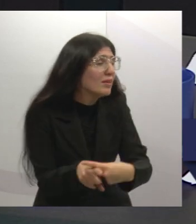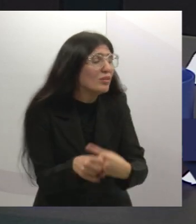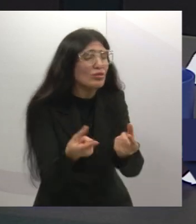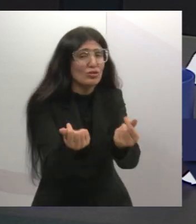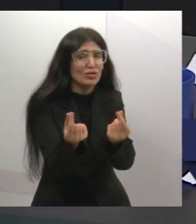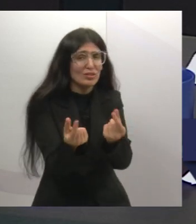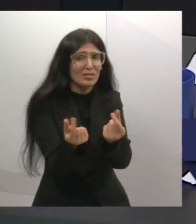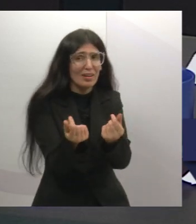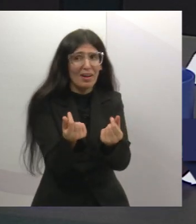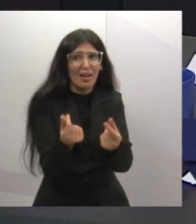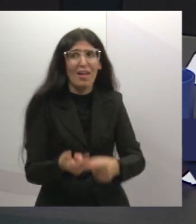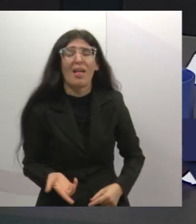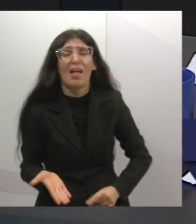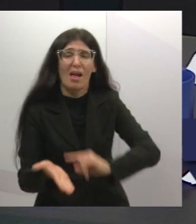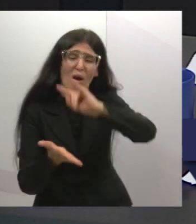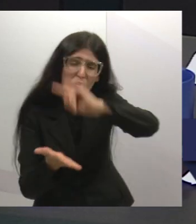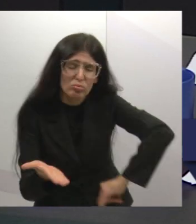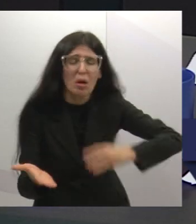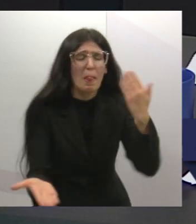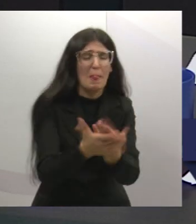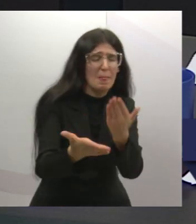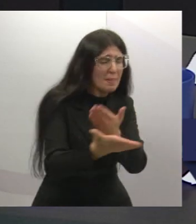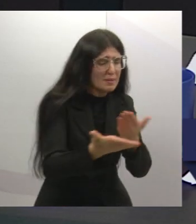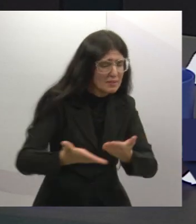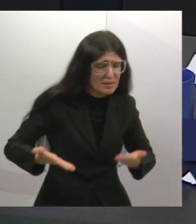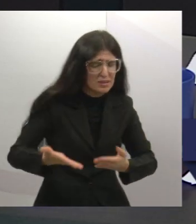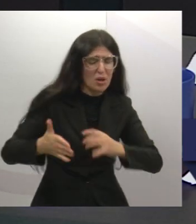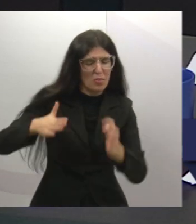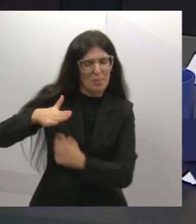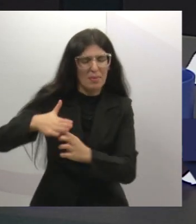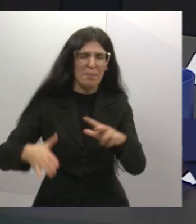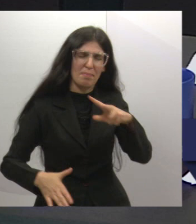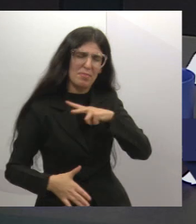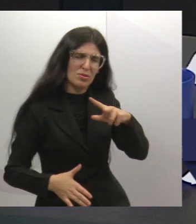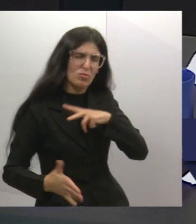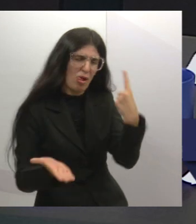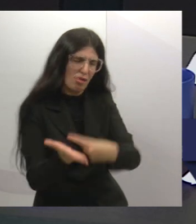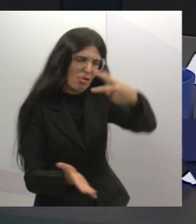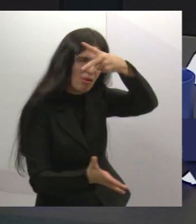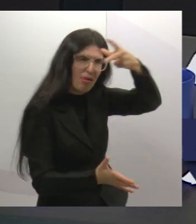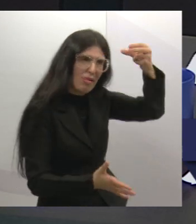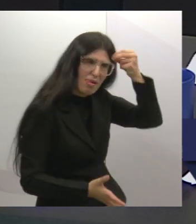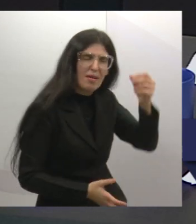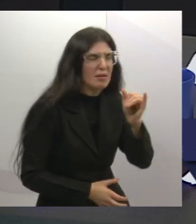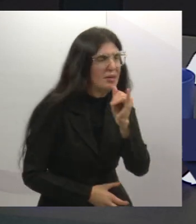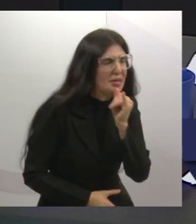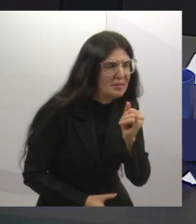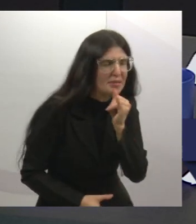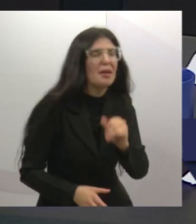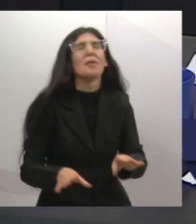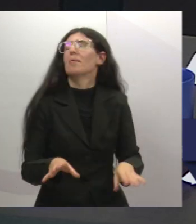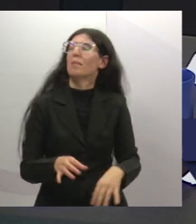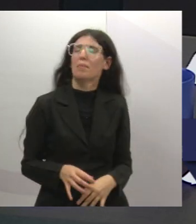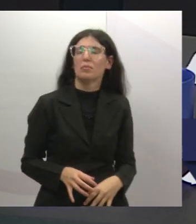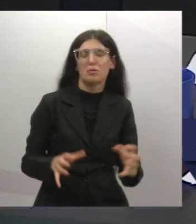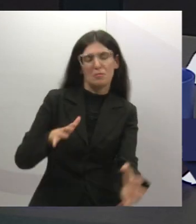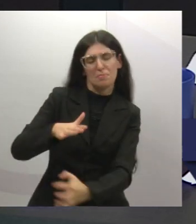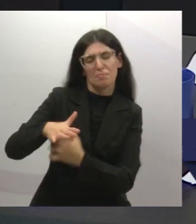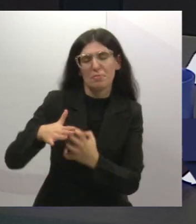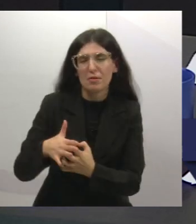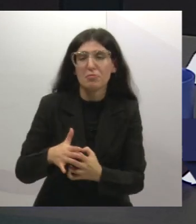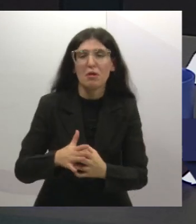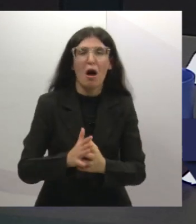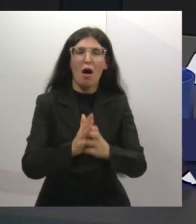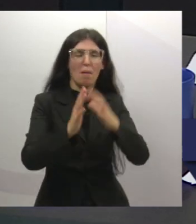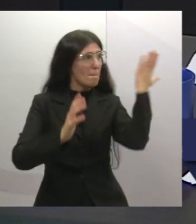é contrato, é licitação aberta, é o comprometimento com o contratante, né? Então, eu acho que